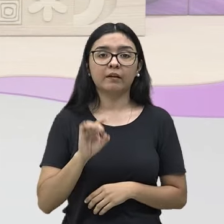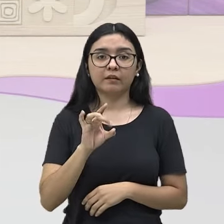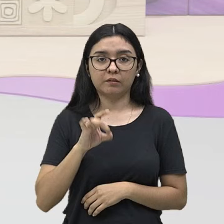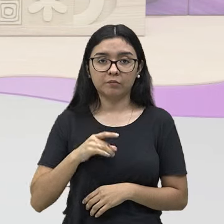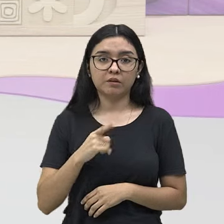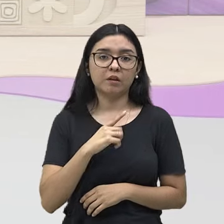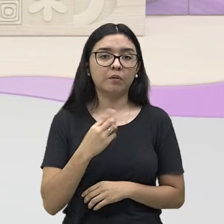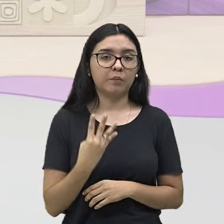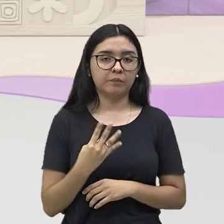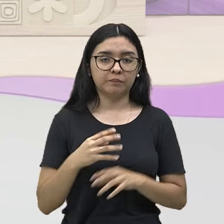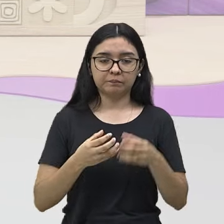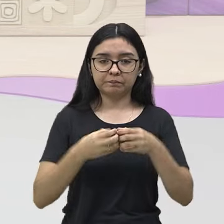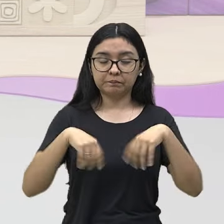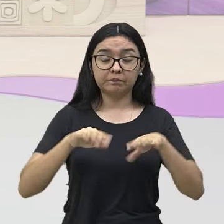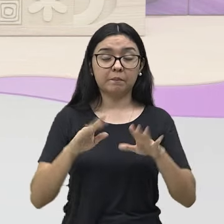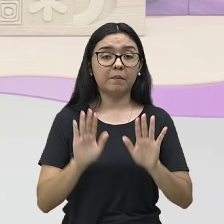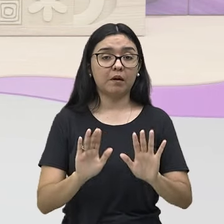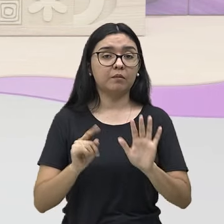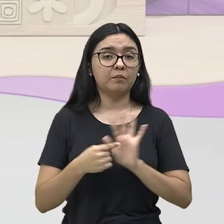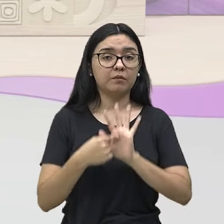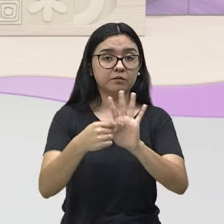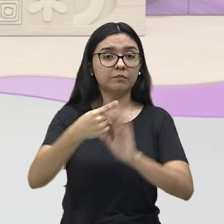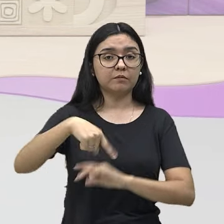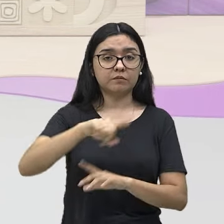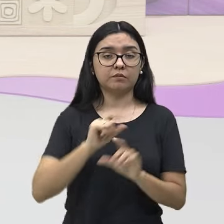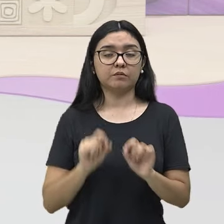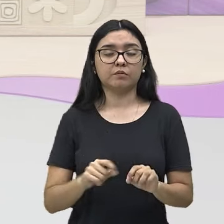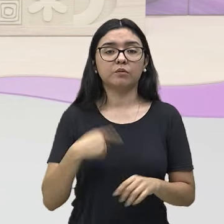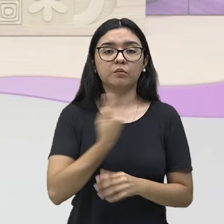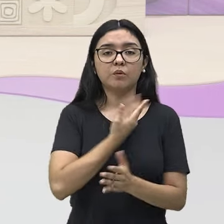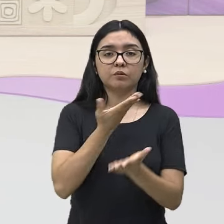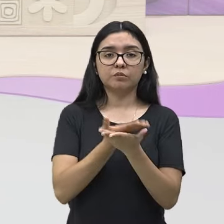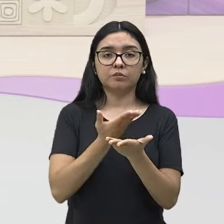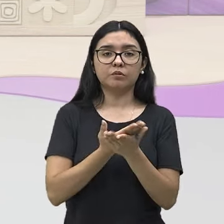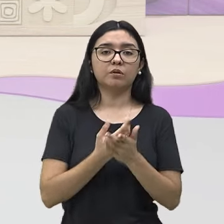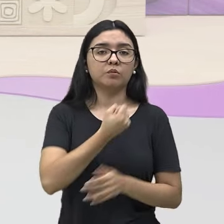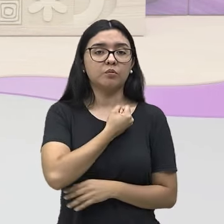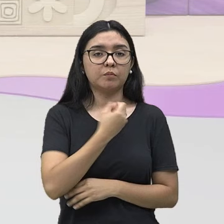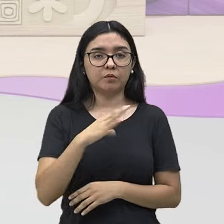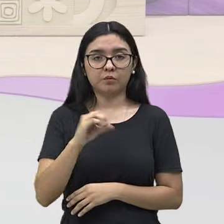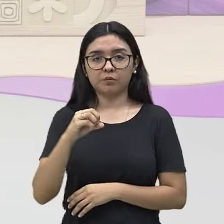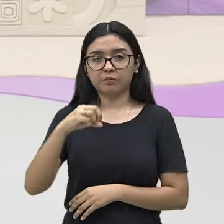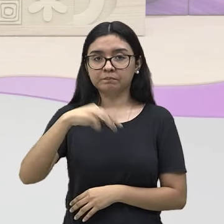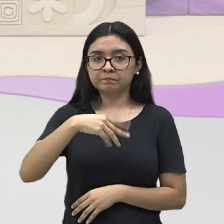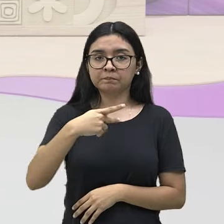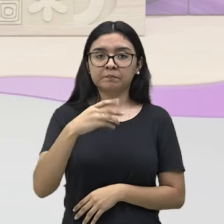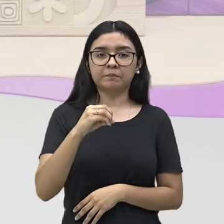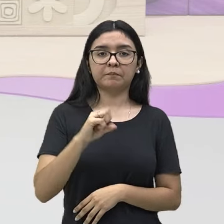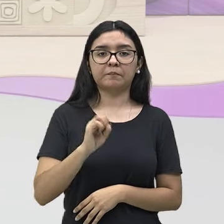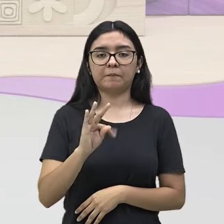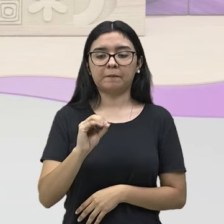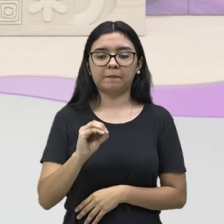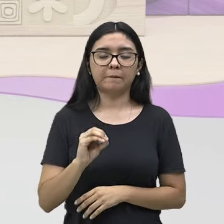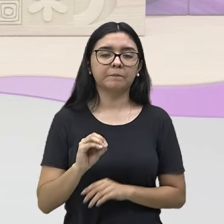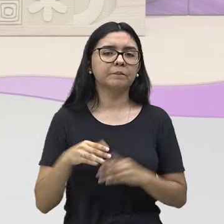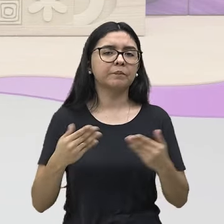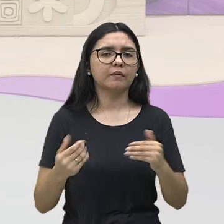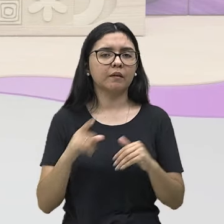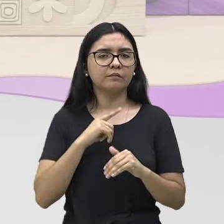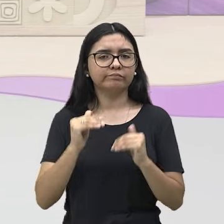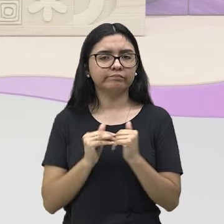pessoal, o que eu quero te mostrar para você aqui é o seguinte, ó, nós estamos tratando de número composto, e olha só, quando há mais de uma